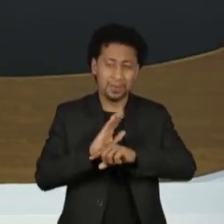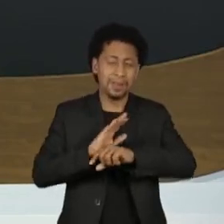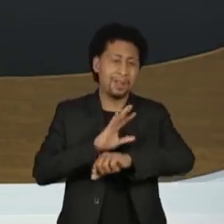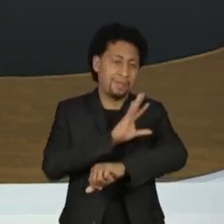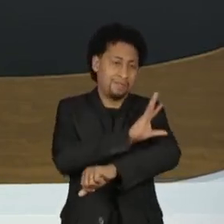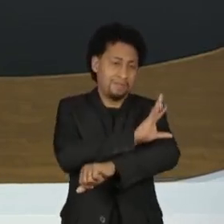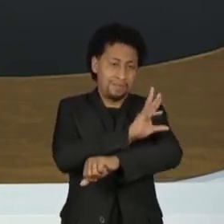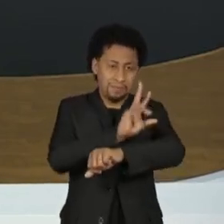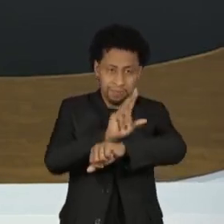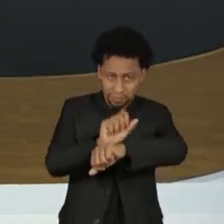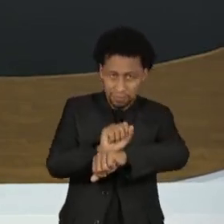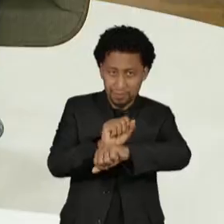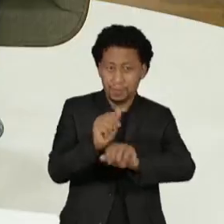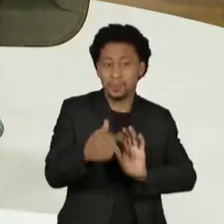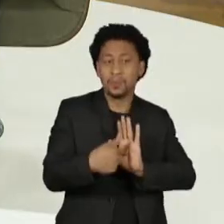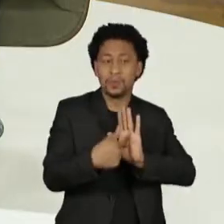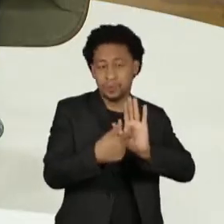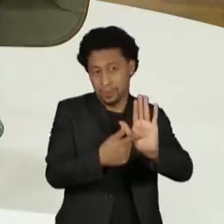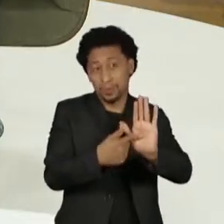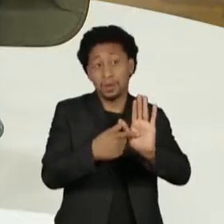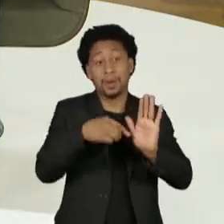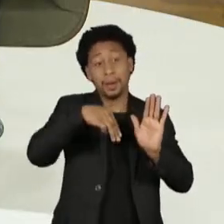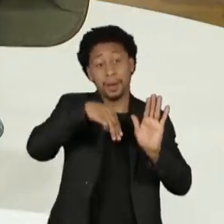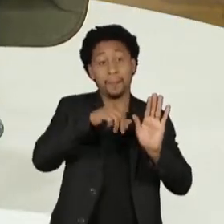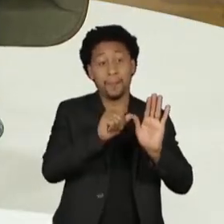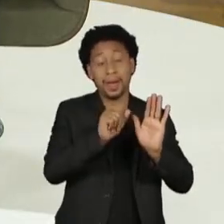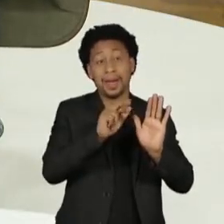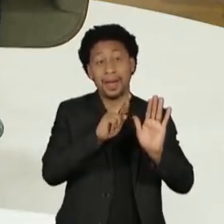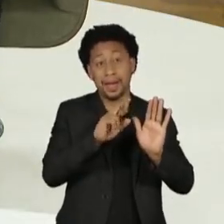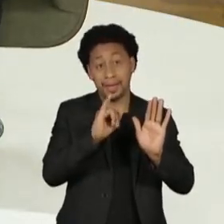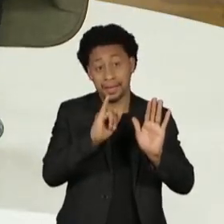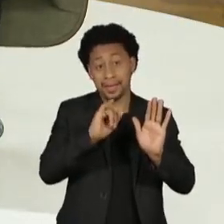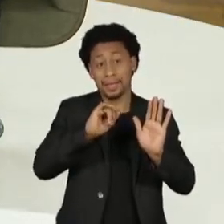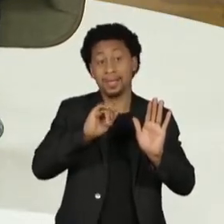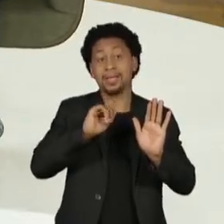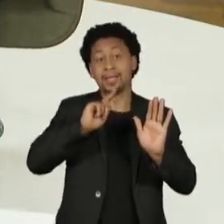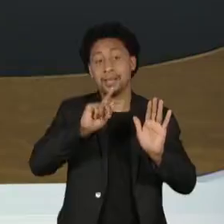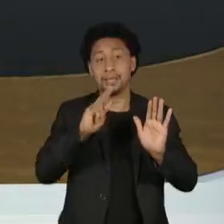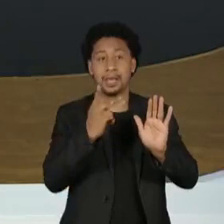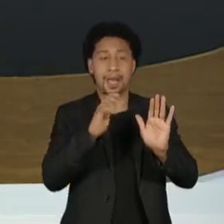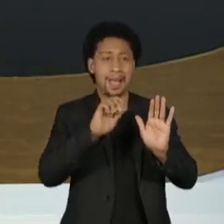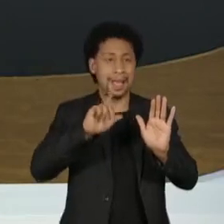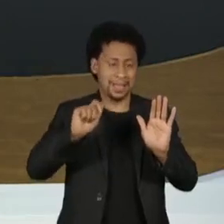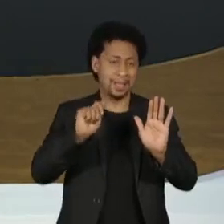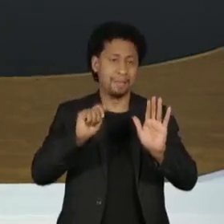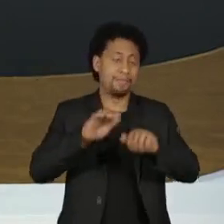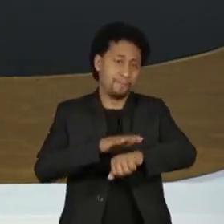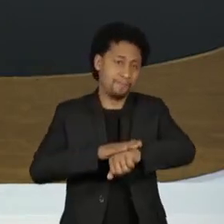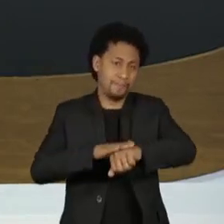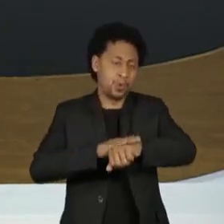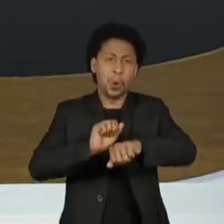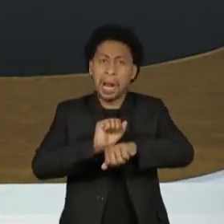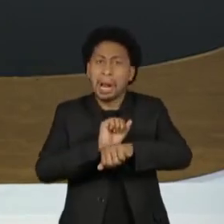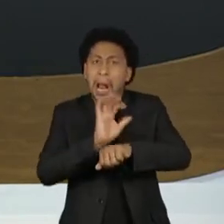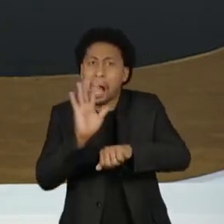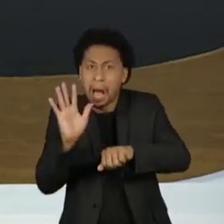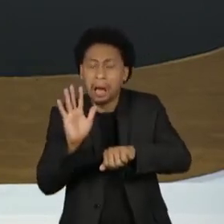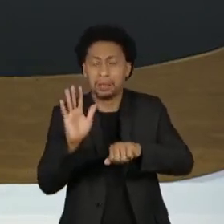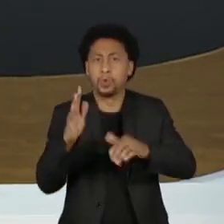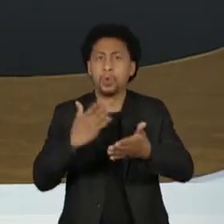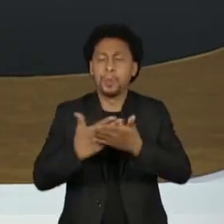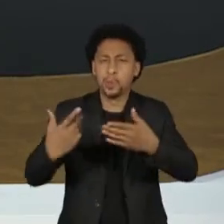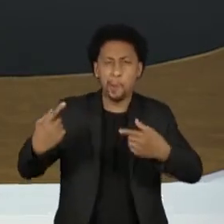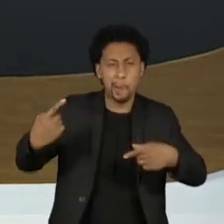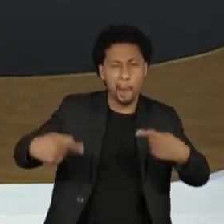não ser o dele ele era um homem negro mas de Tom muito mais claro e isso virou uma questão no filme queria saber como você recebeu